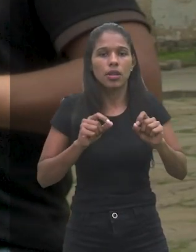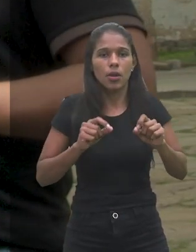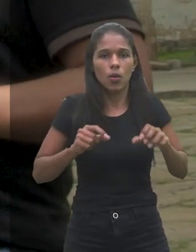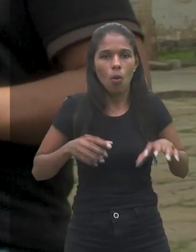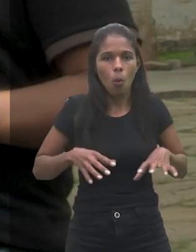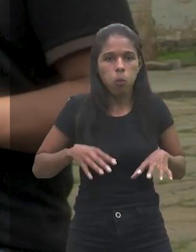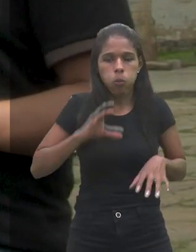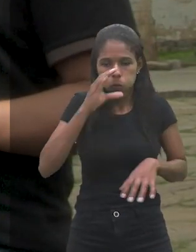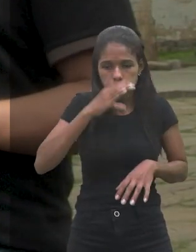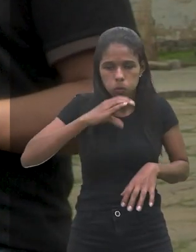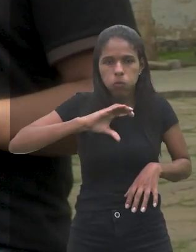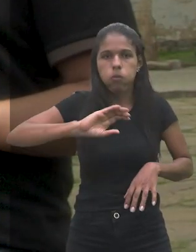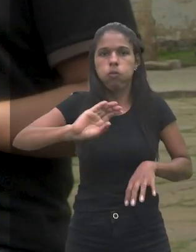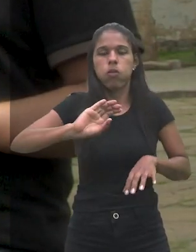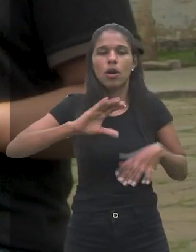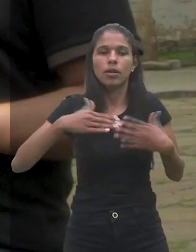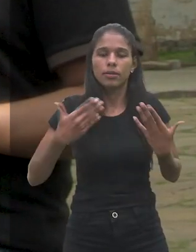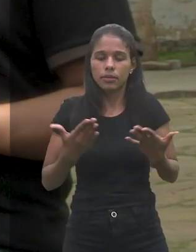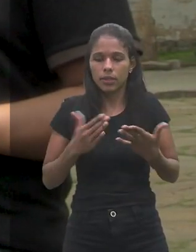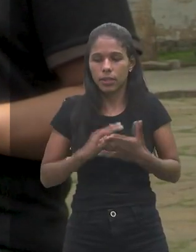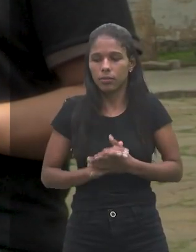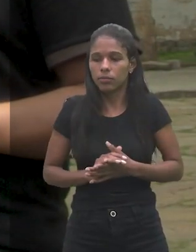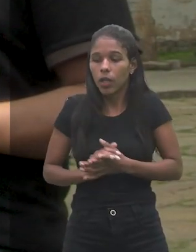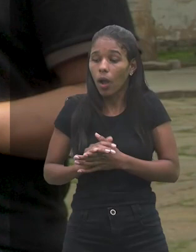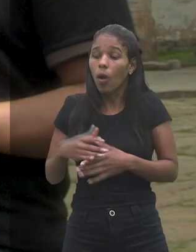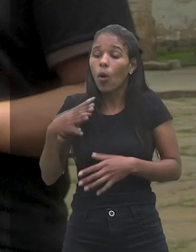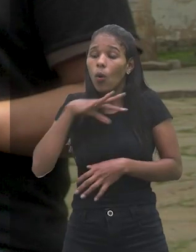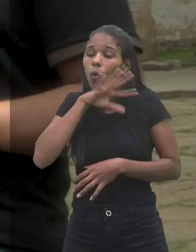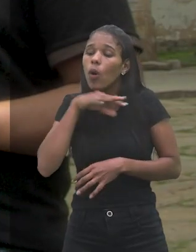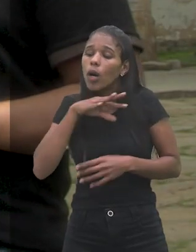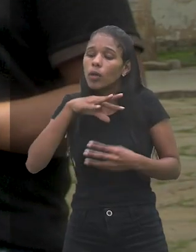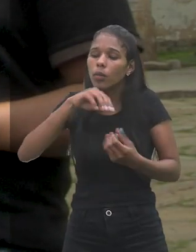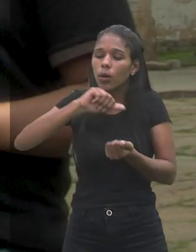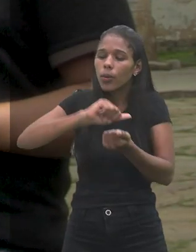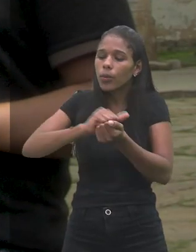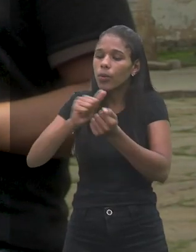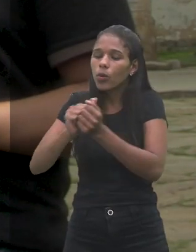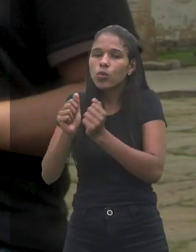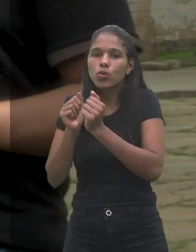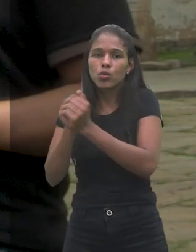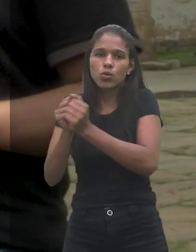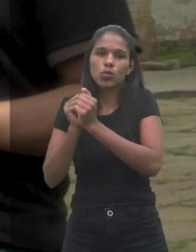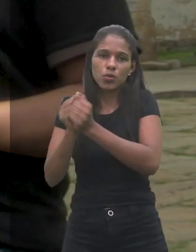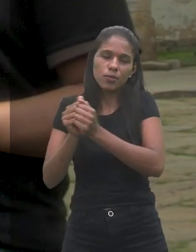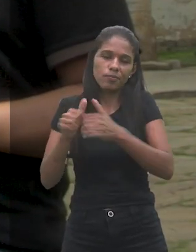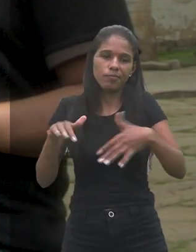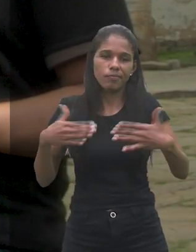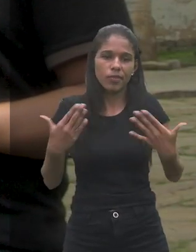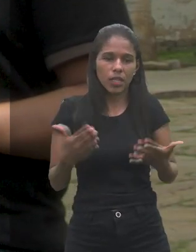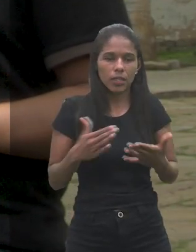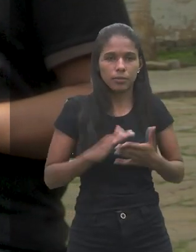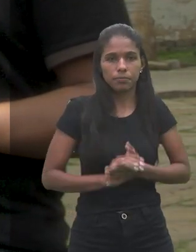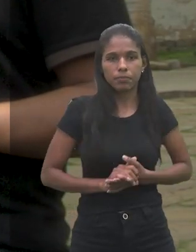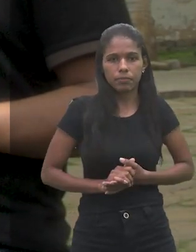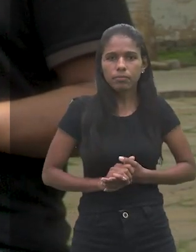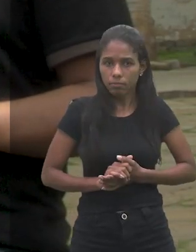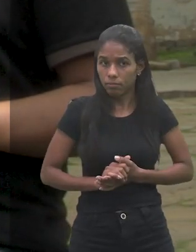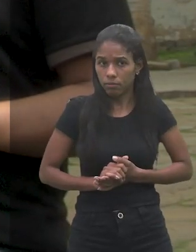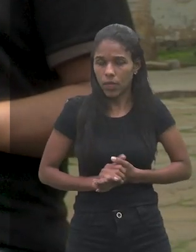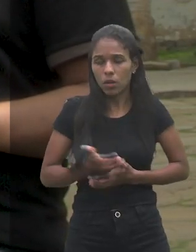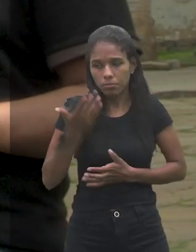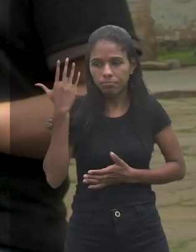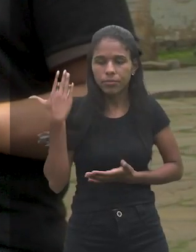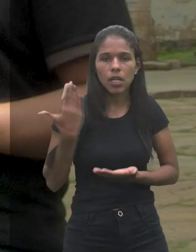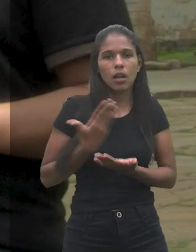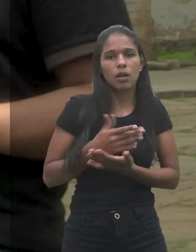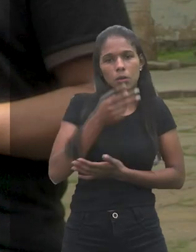uma coisa, alguém um dia falou para o Aleijadinho que a pedra de sabão não aceitava pintura na base de água. É uma obra que está lá na sacristia também. É um